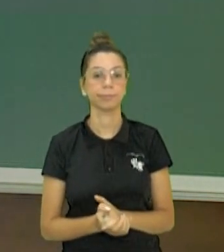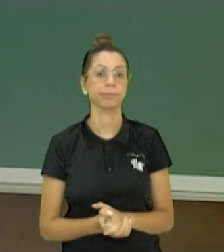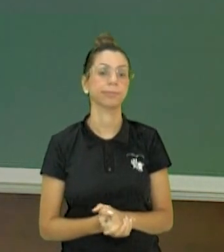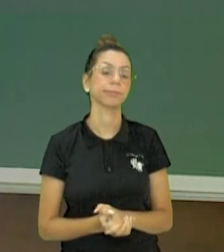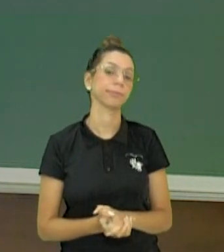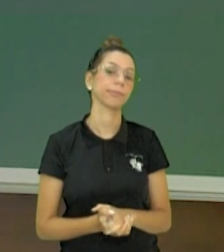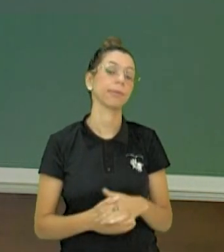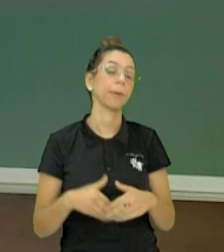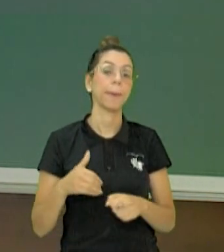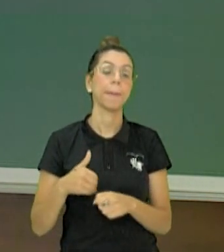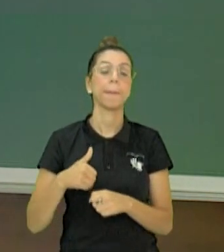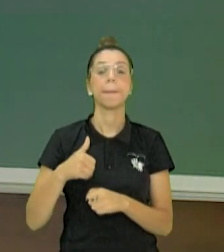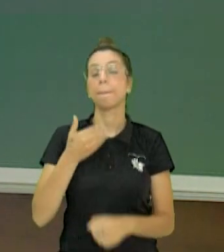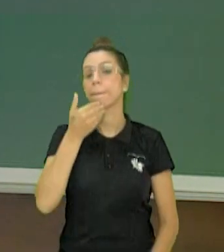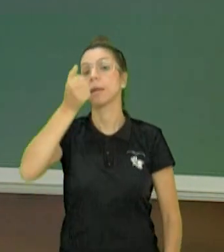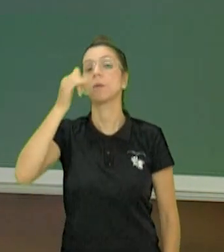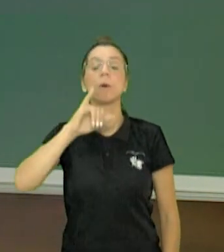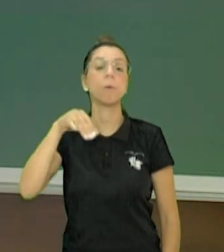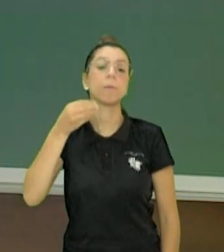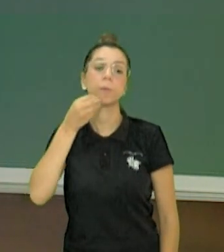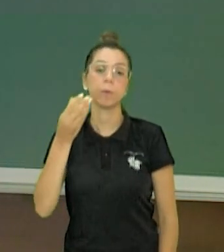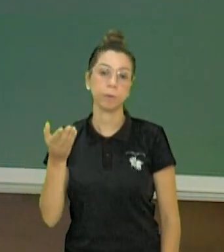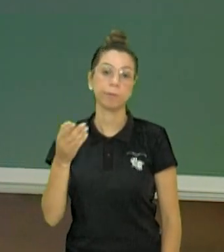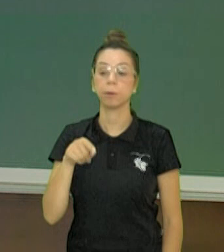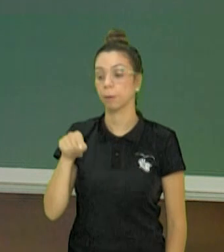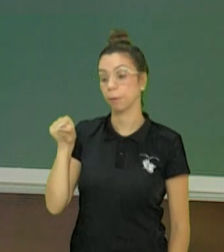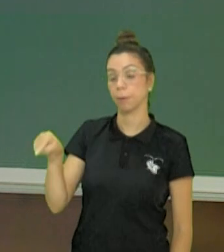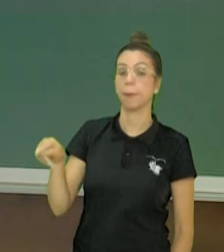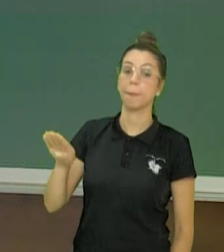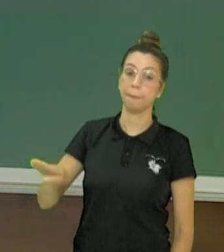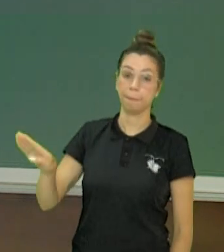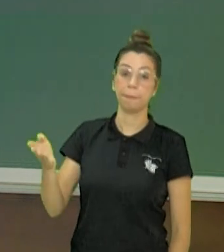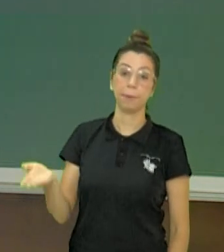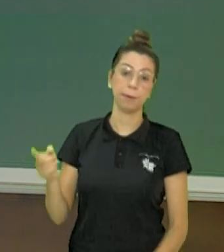opportunities? Onde que tem melhores oportunidades? Letra B. In